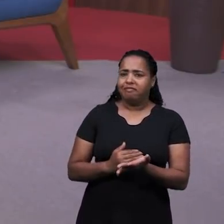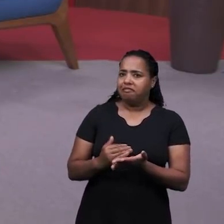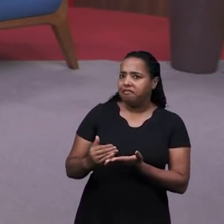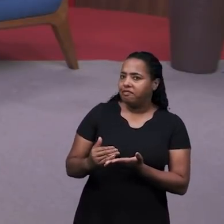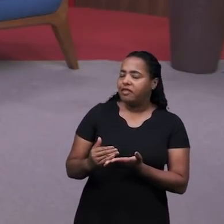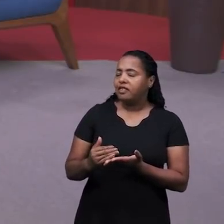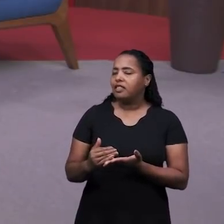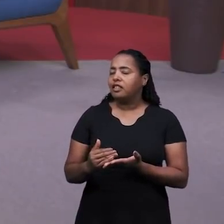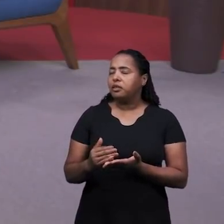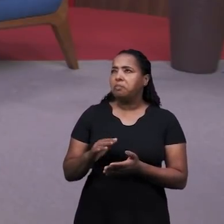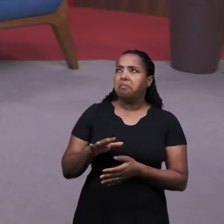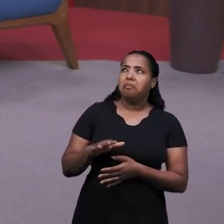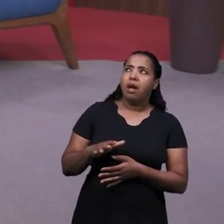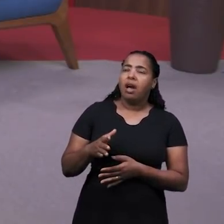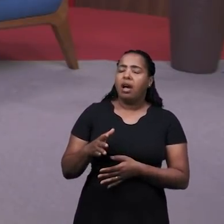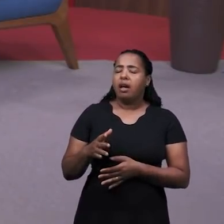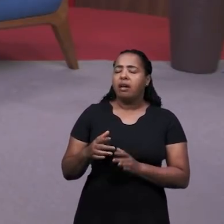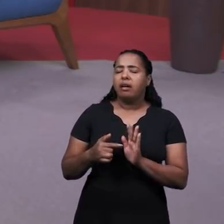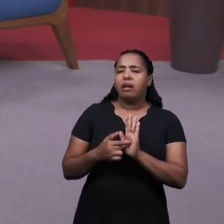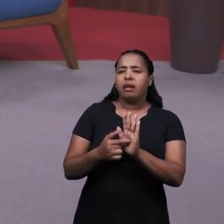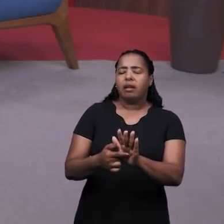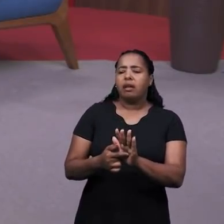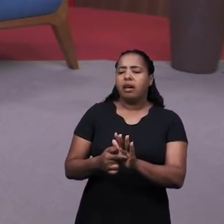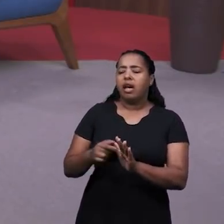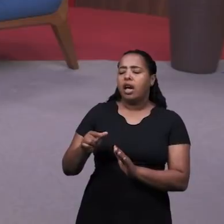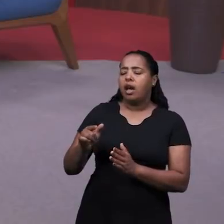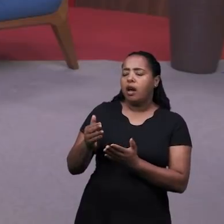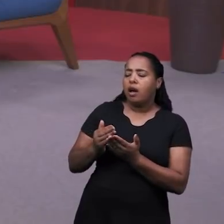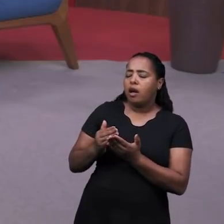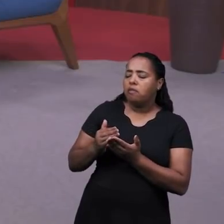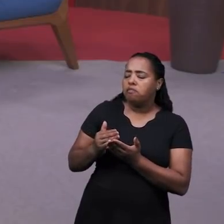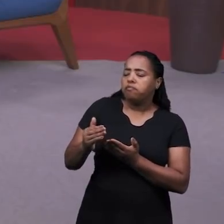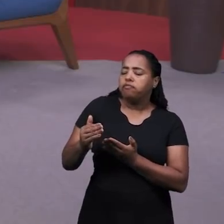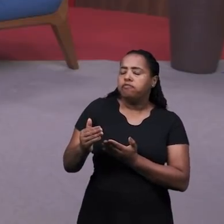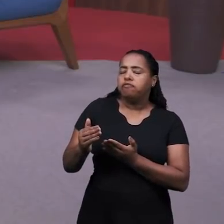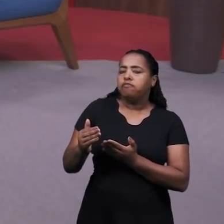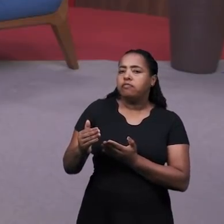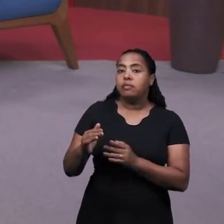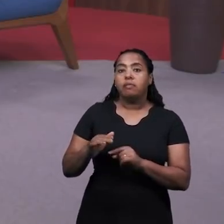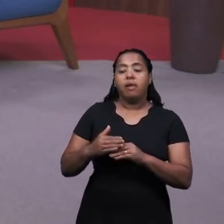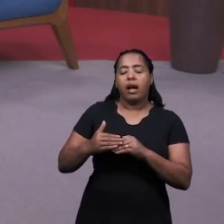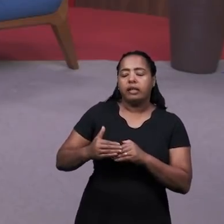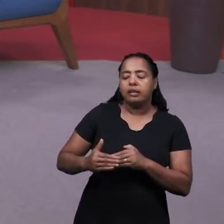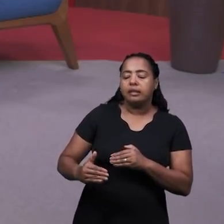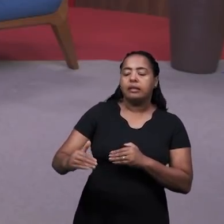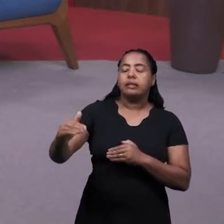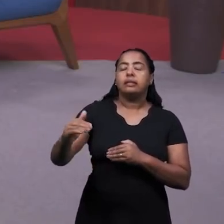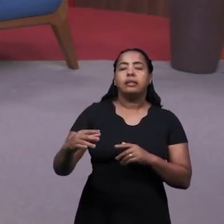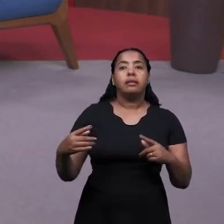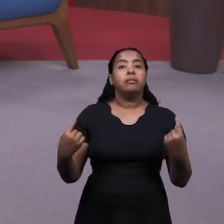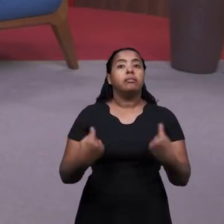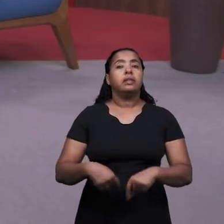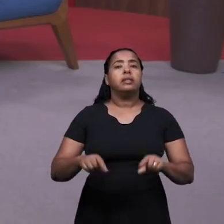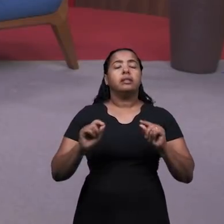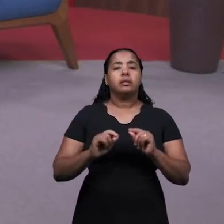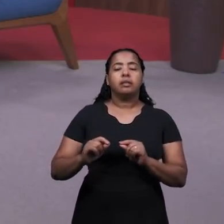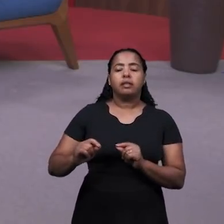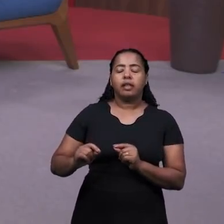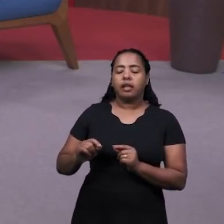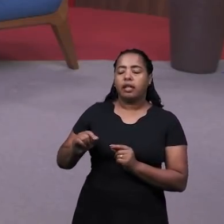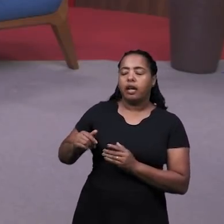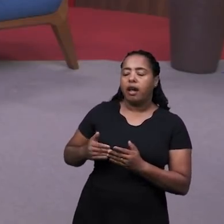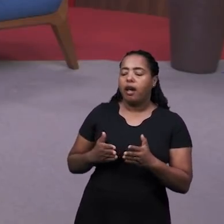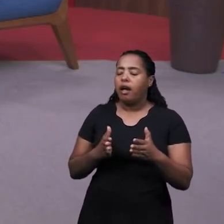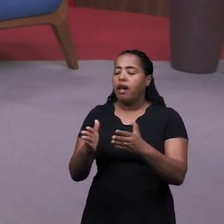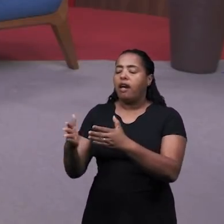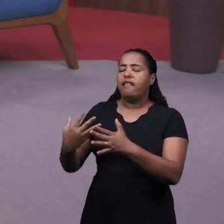um ponto, vou chamar assim, é um ponto de partida. Mas daí por diante é necessário trilhar